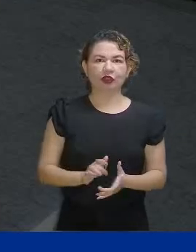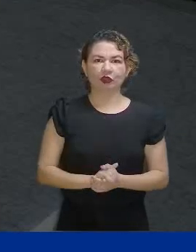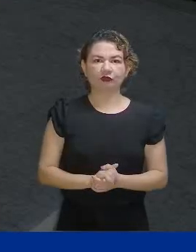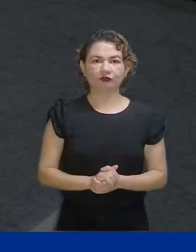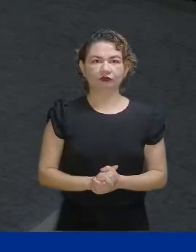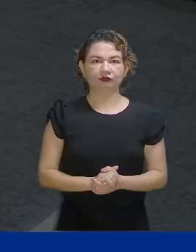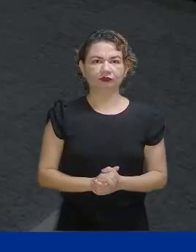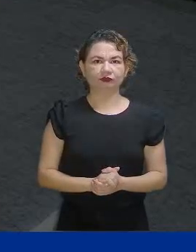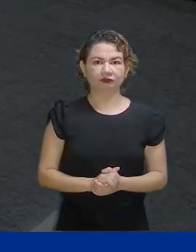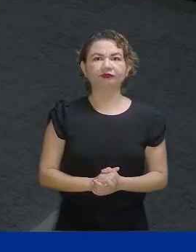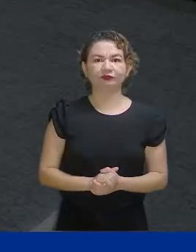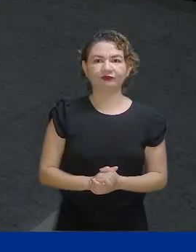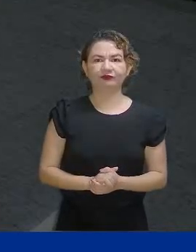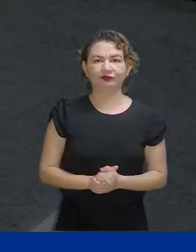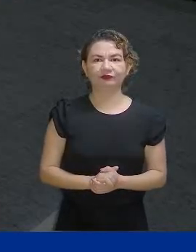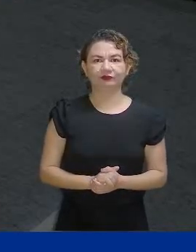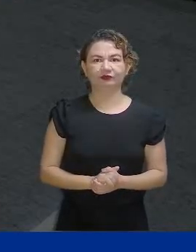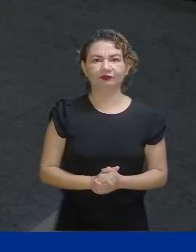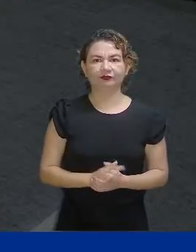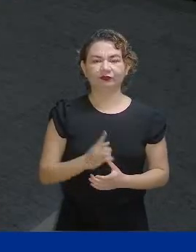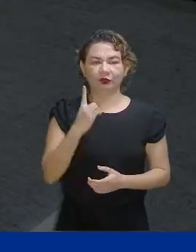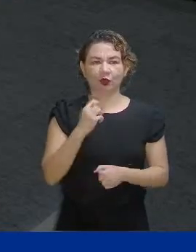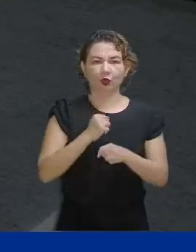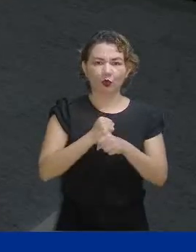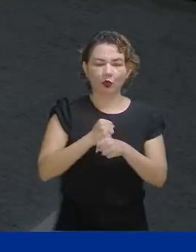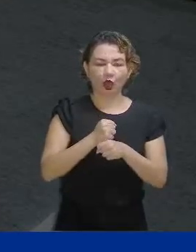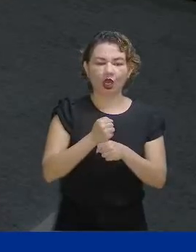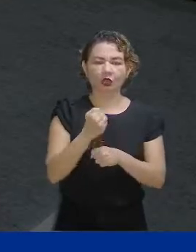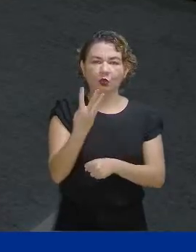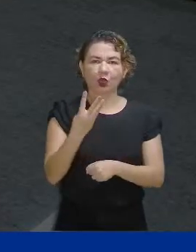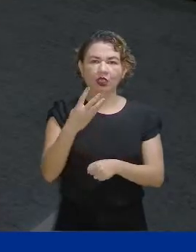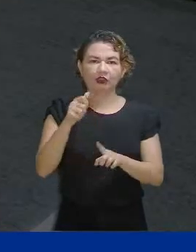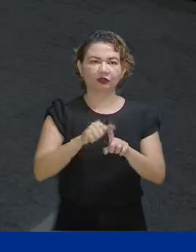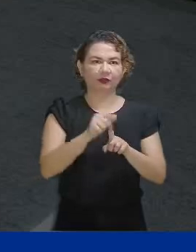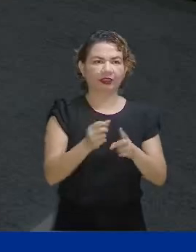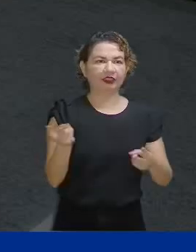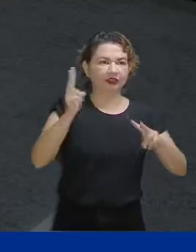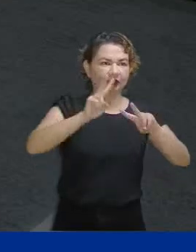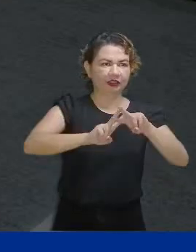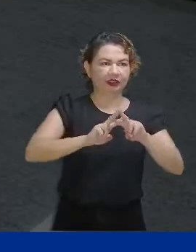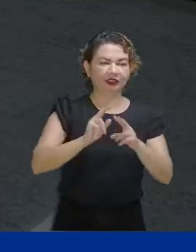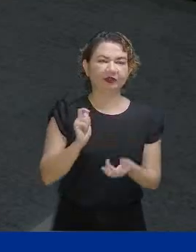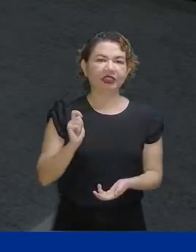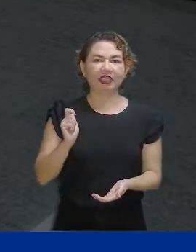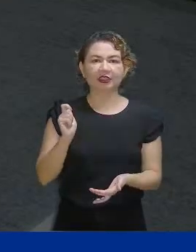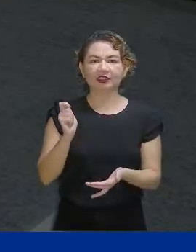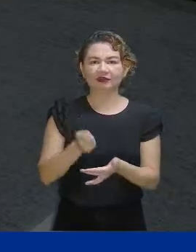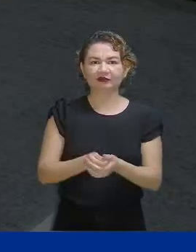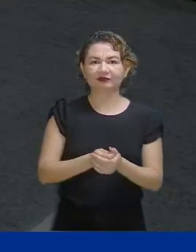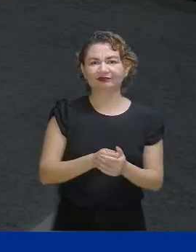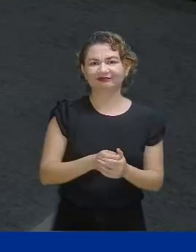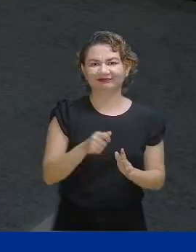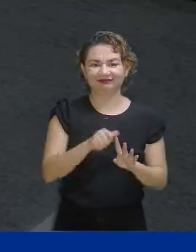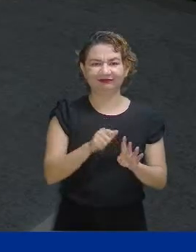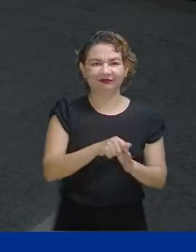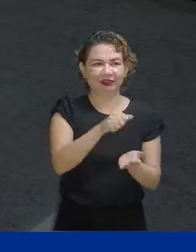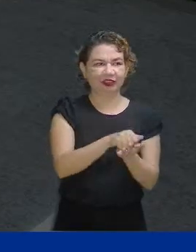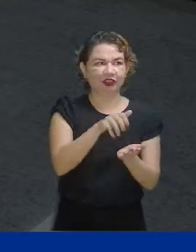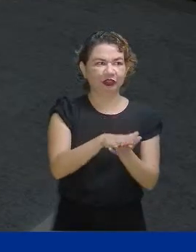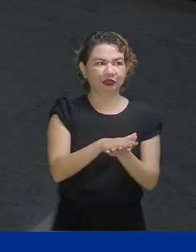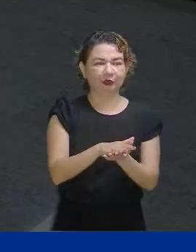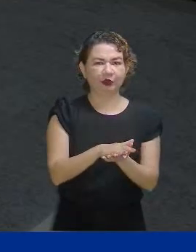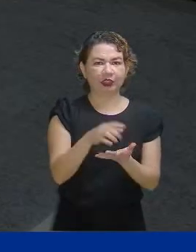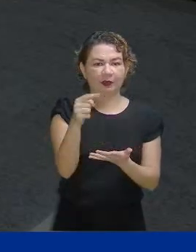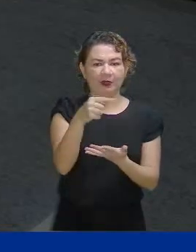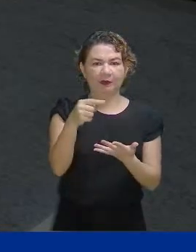fixou, abre aspas, a pena base em 1 ano e 4 meses de reclusão e ao pagamento de 6 dias multa, cada um